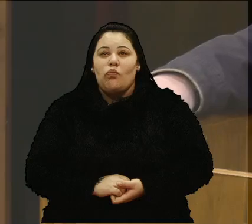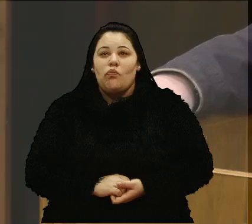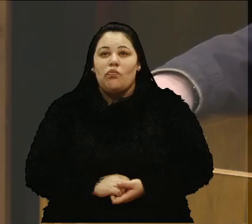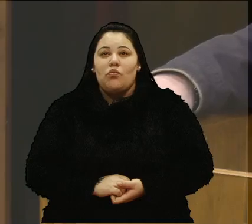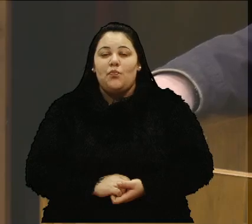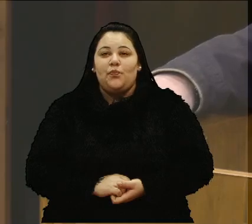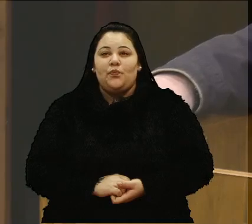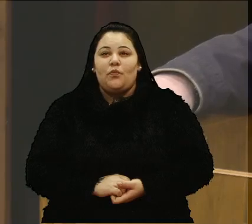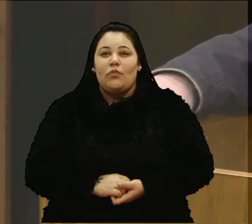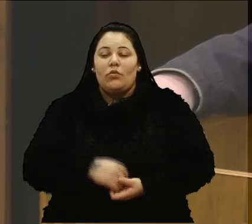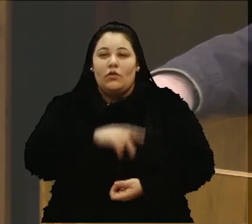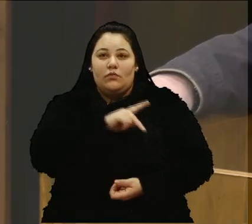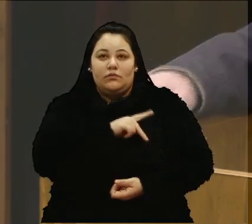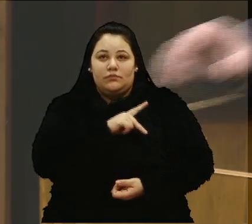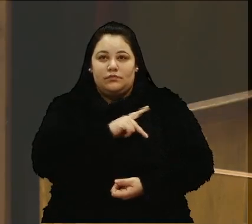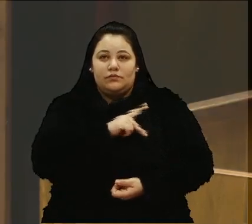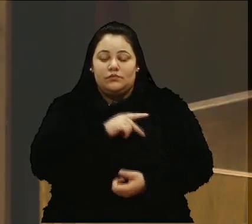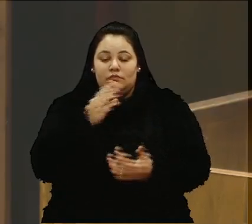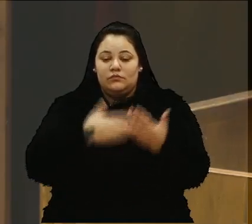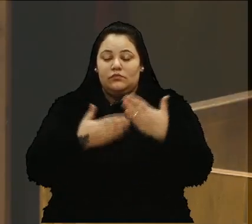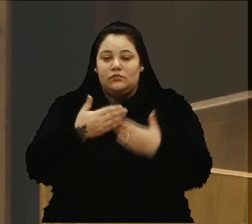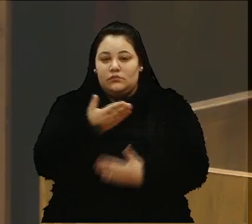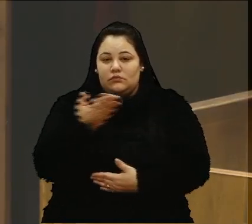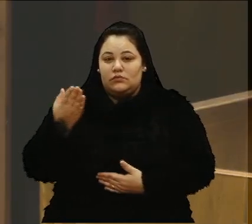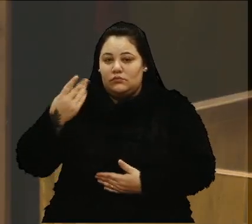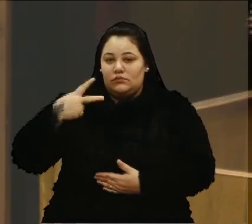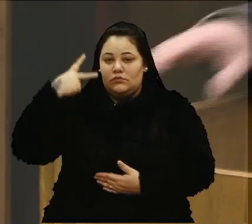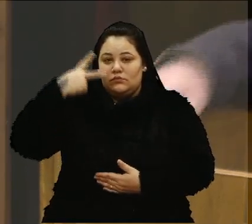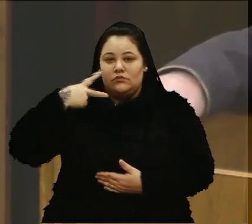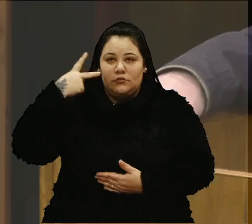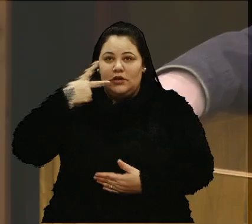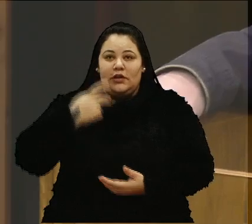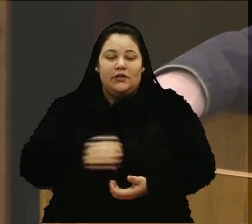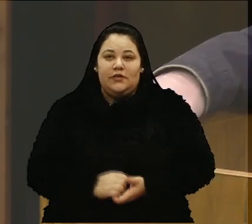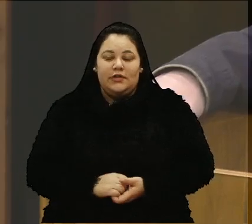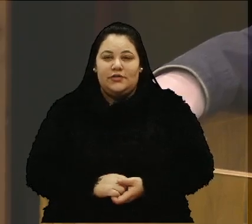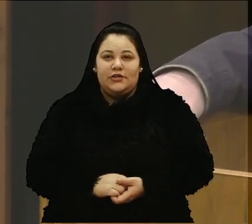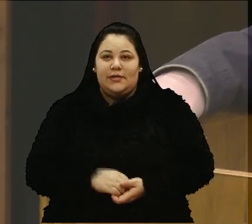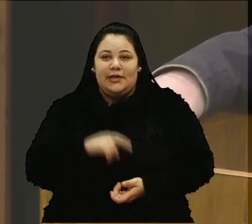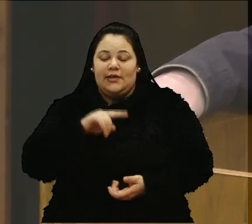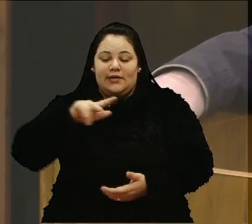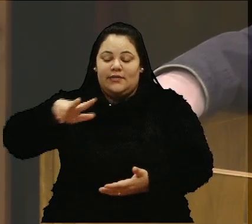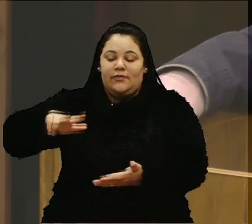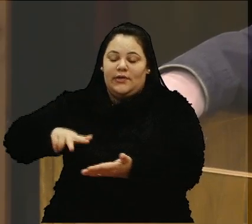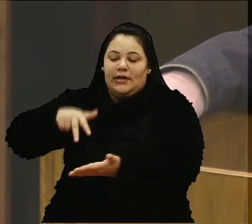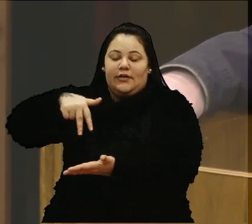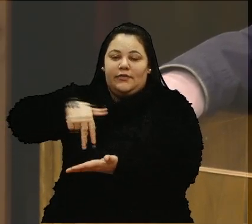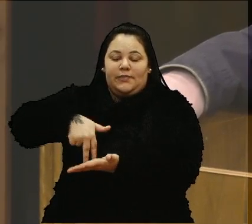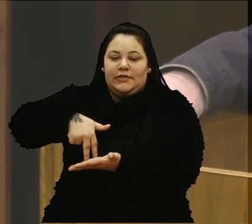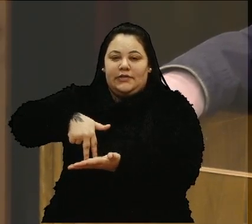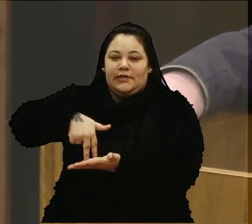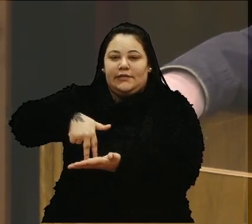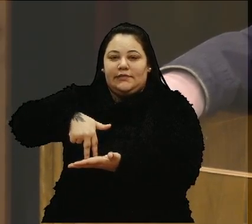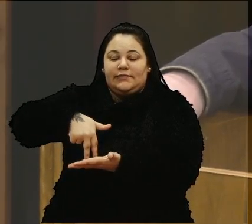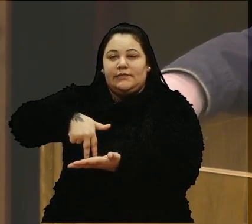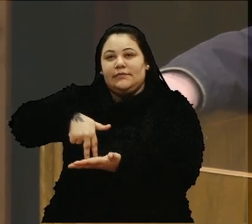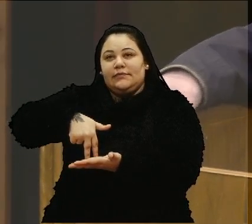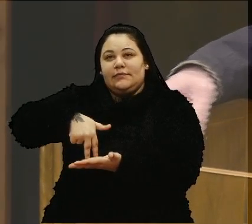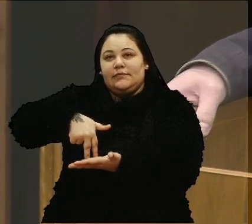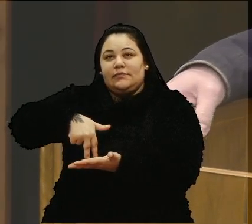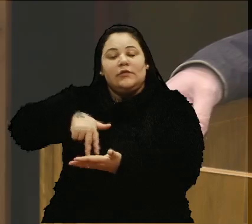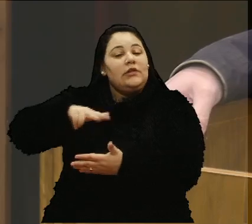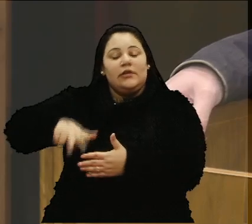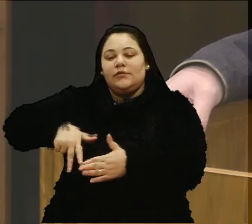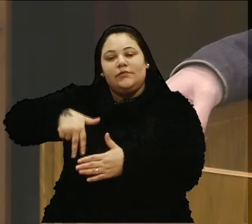Senhor presidente, senhoras e senhores vereadores, subo novamente aqui nessa tribuna para falar